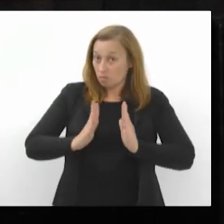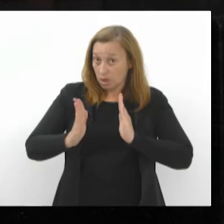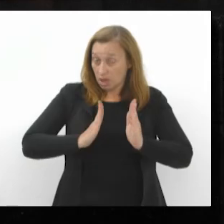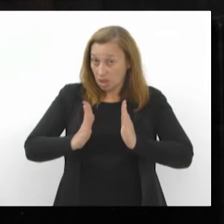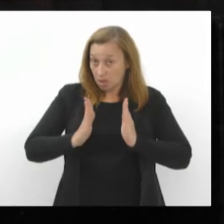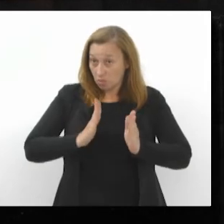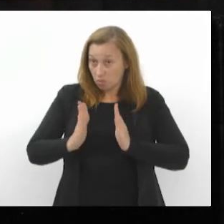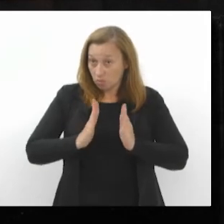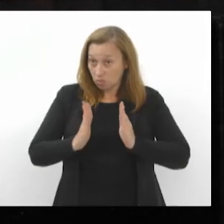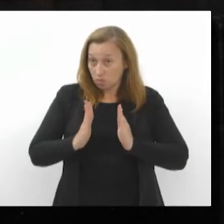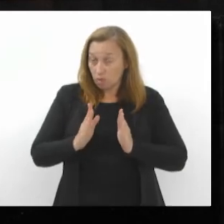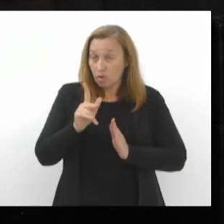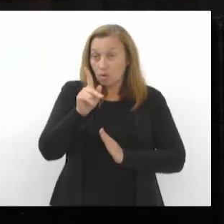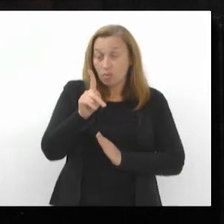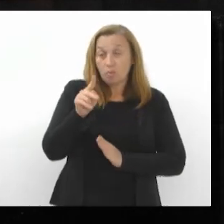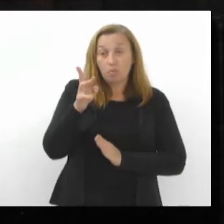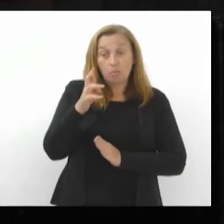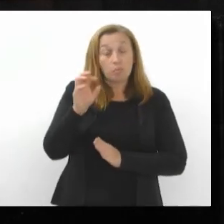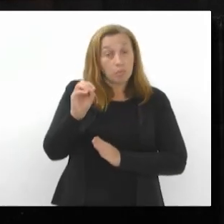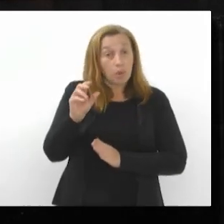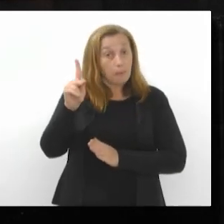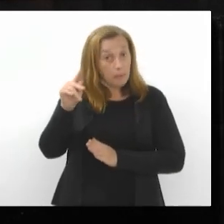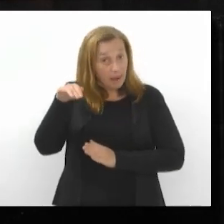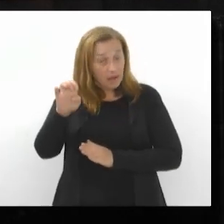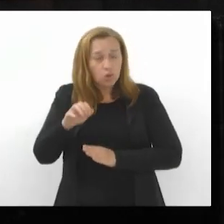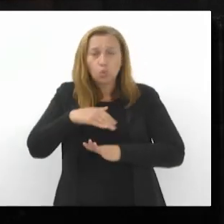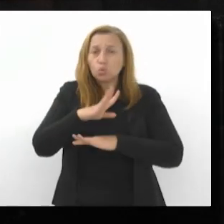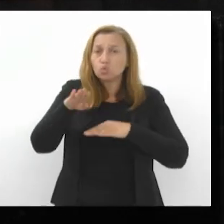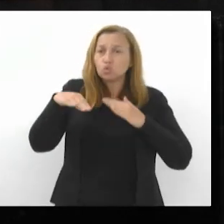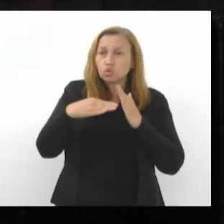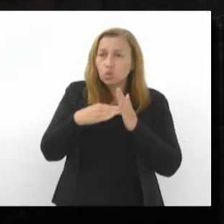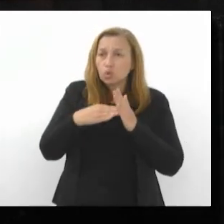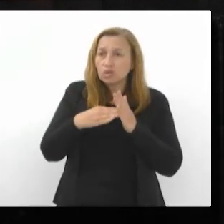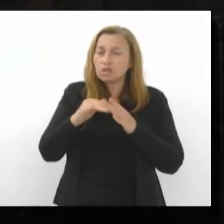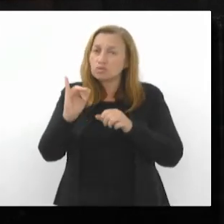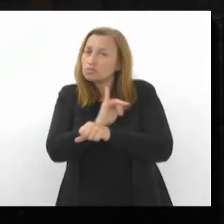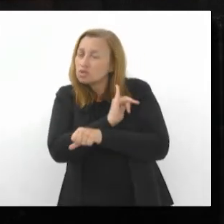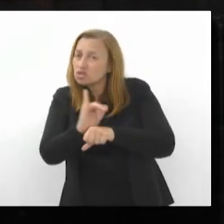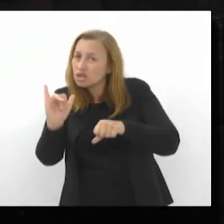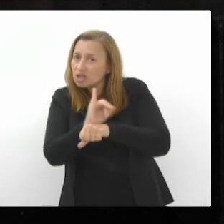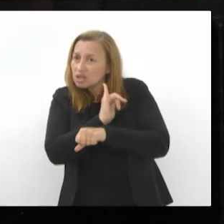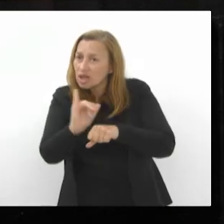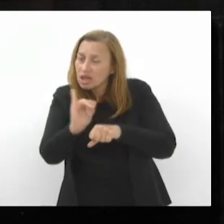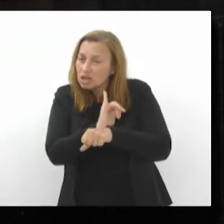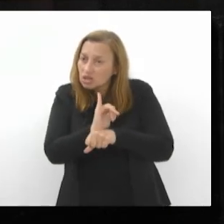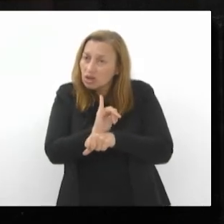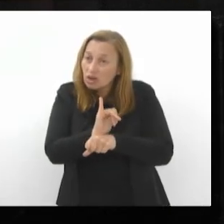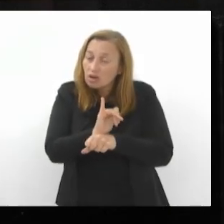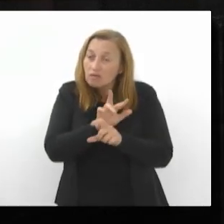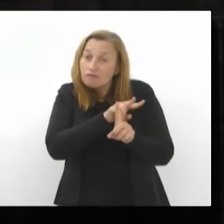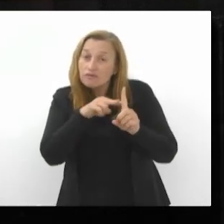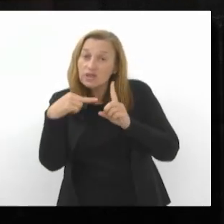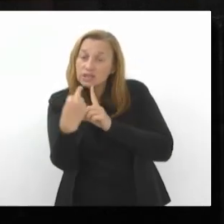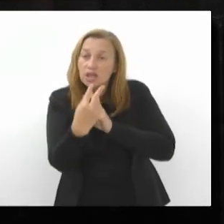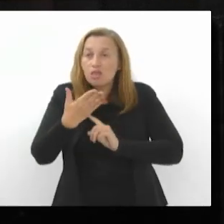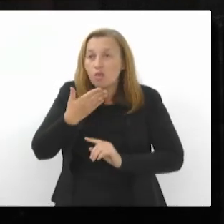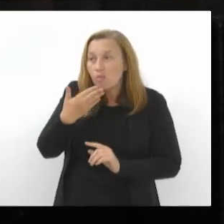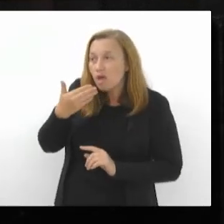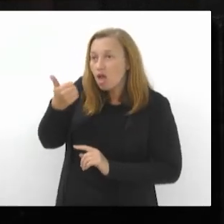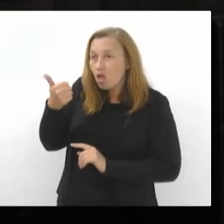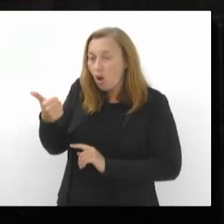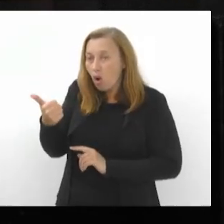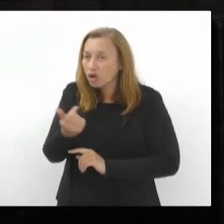do Propag, com todas as suas alternativas, visando a melhoria